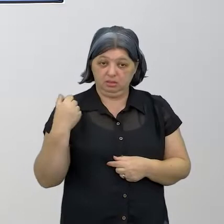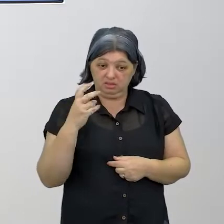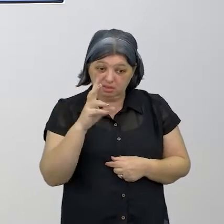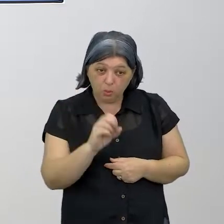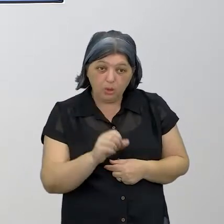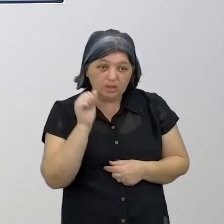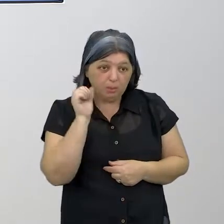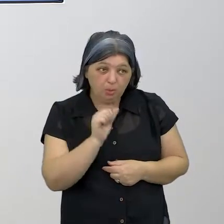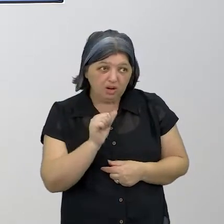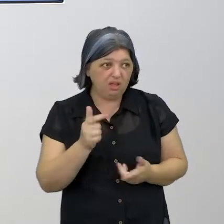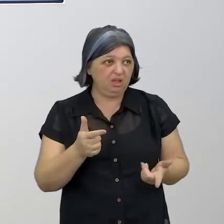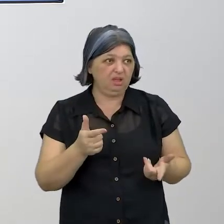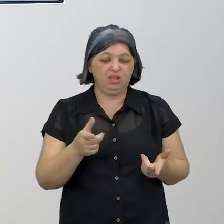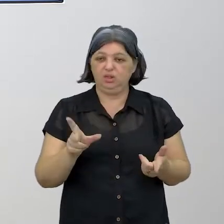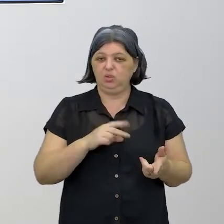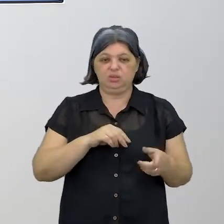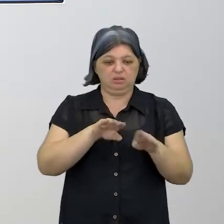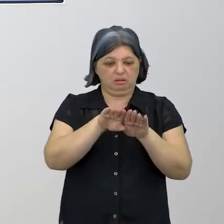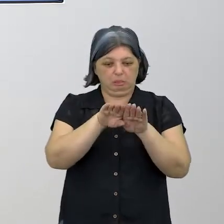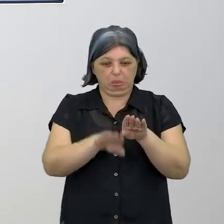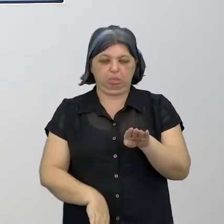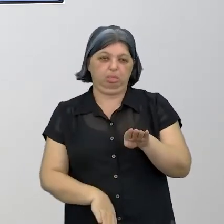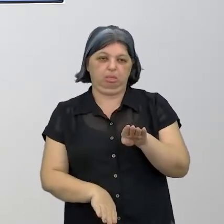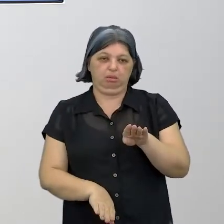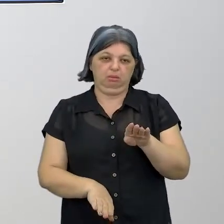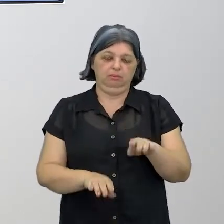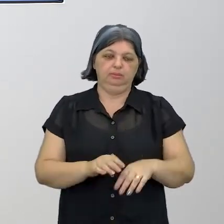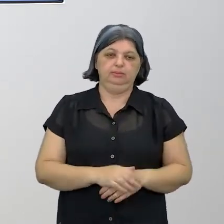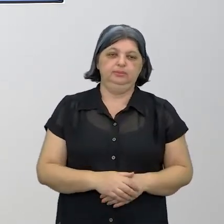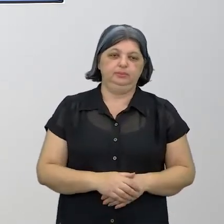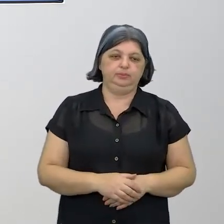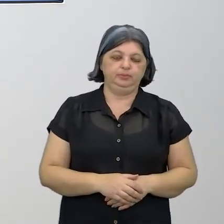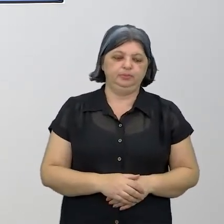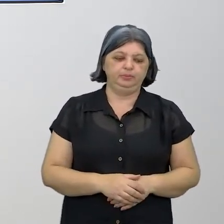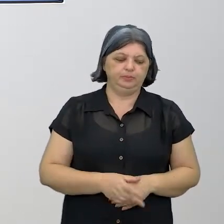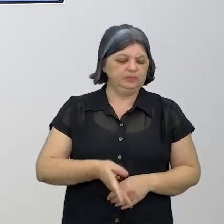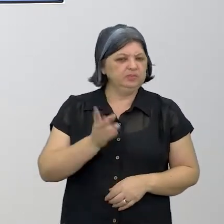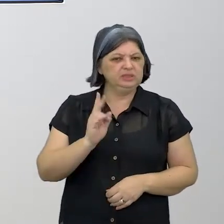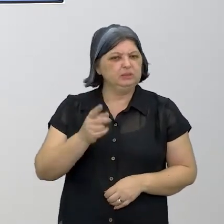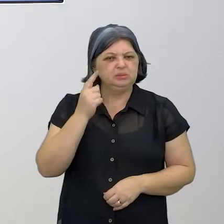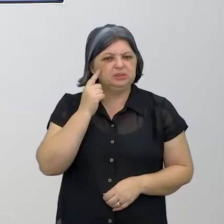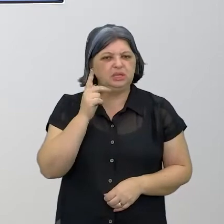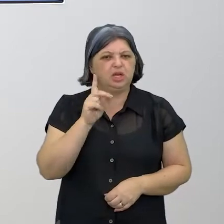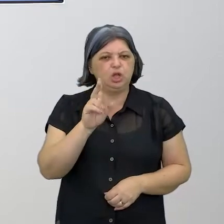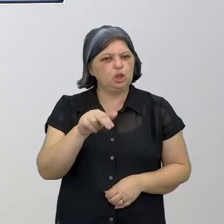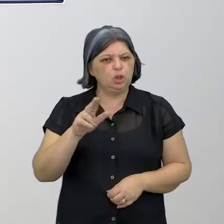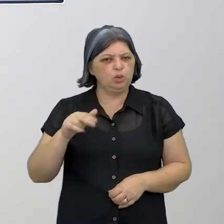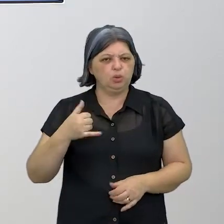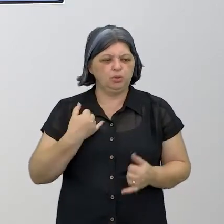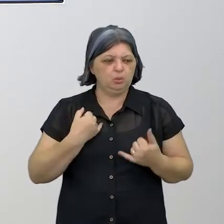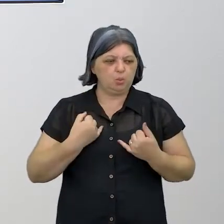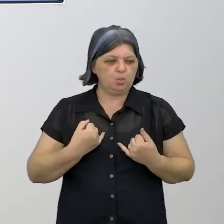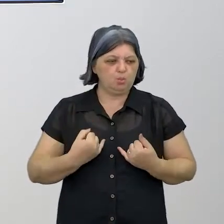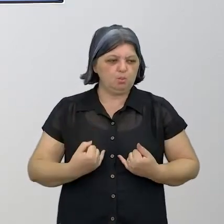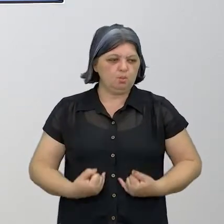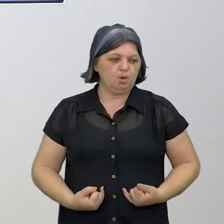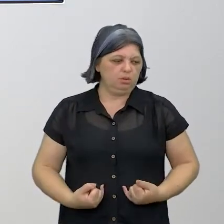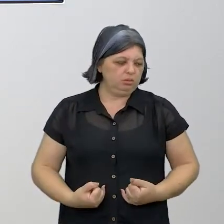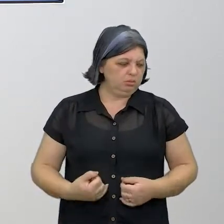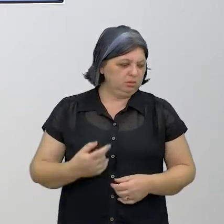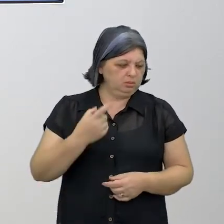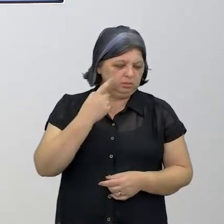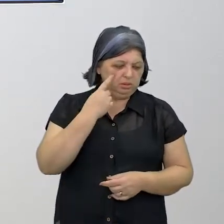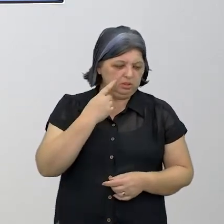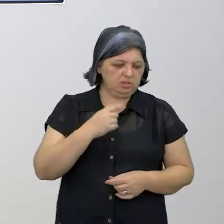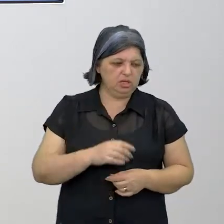então eu tô péssima com 30, né? Durante muito tempo eu nunca tive o corpo magro, nunca tive. E não